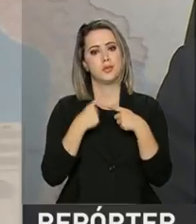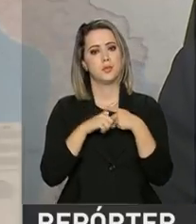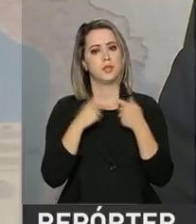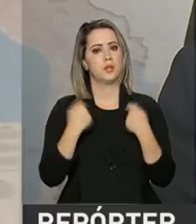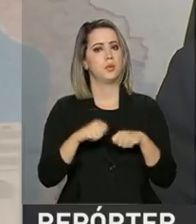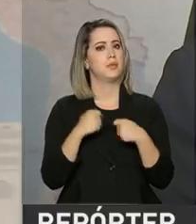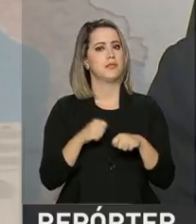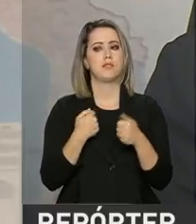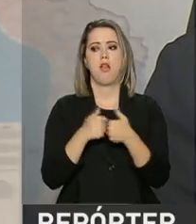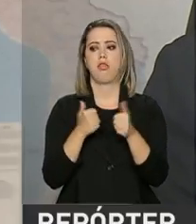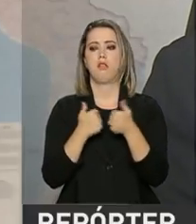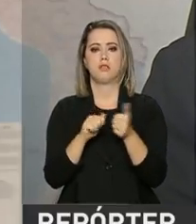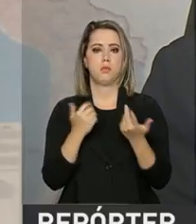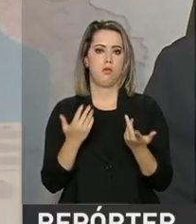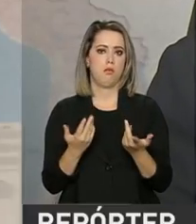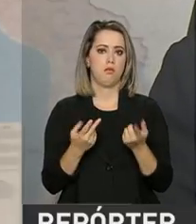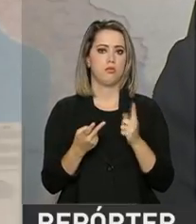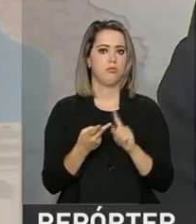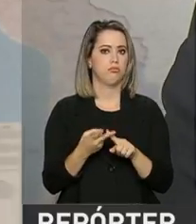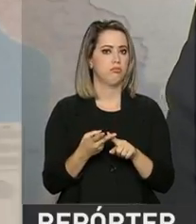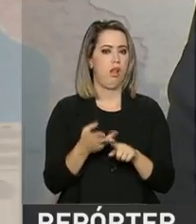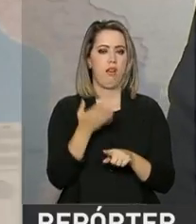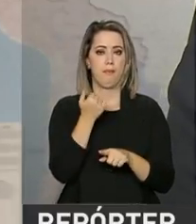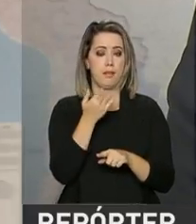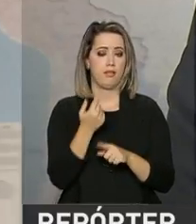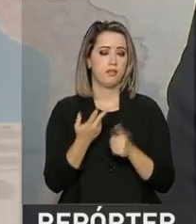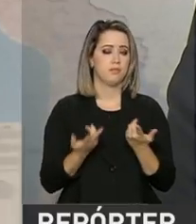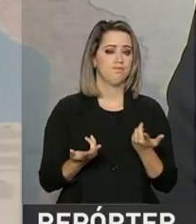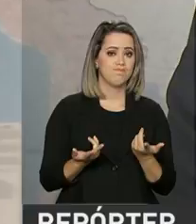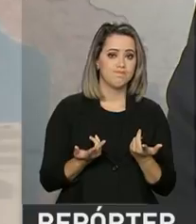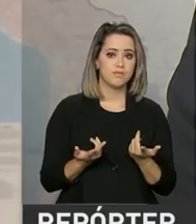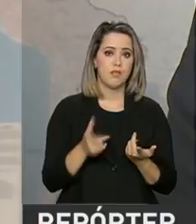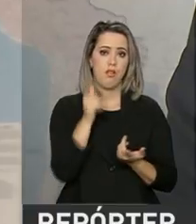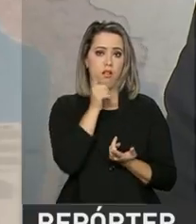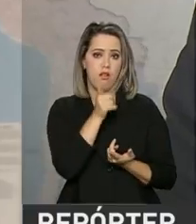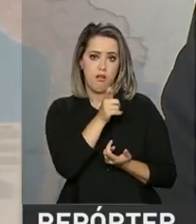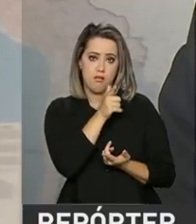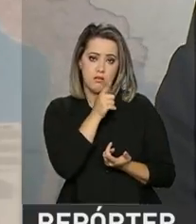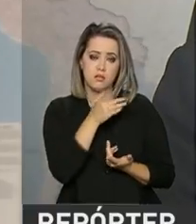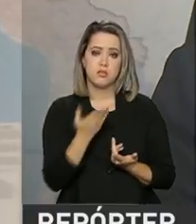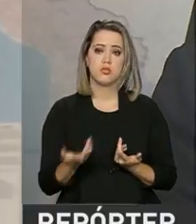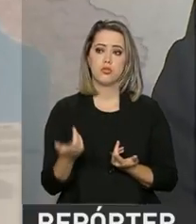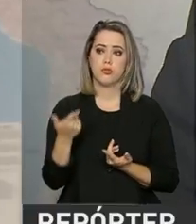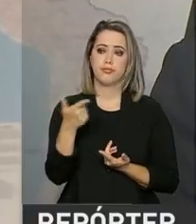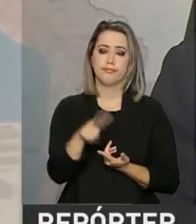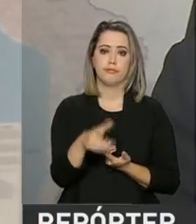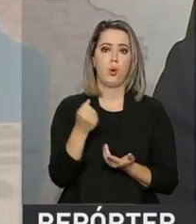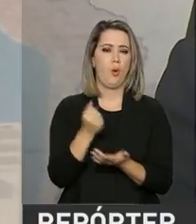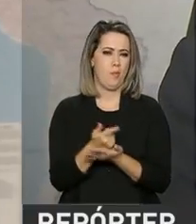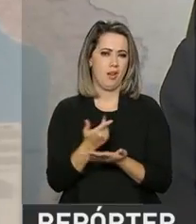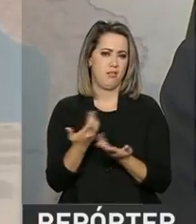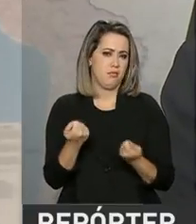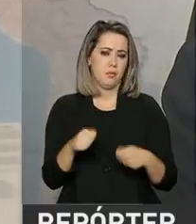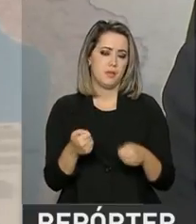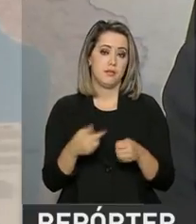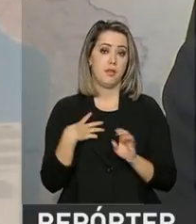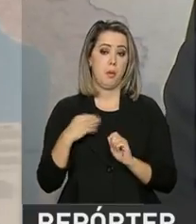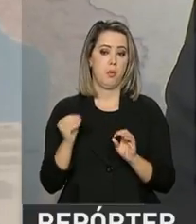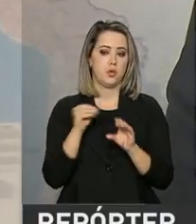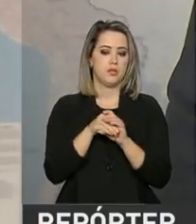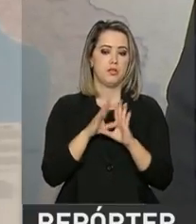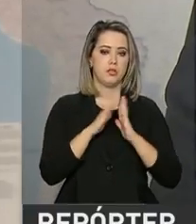v transporte a não ter que se alimentar em fora da sua da sua residência porque ele pode consultar